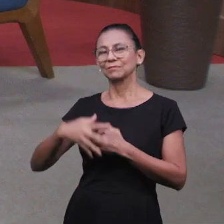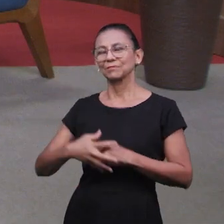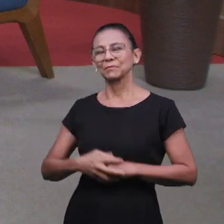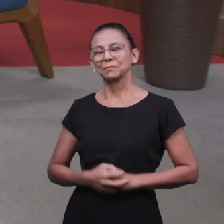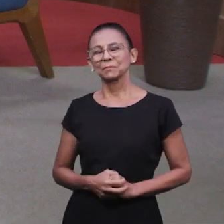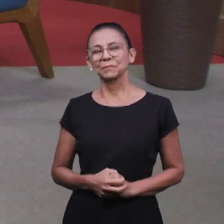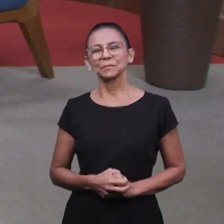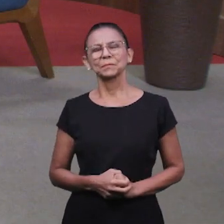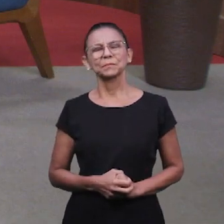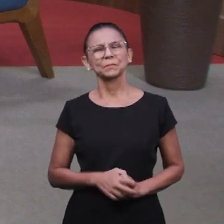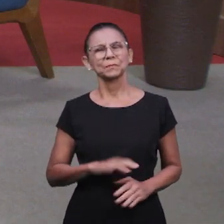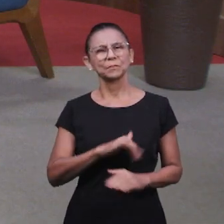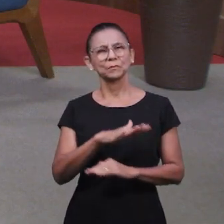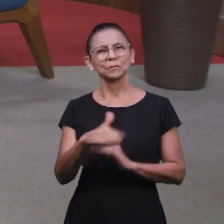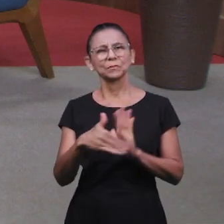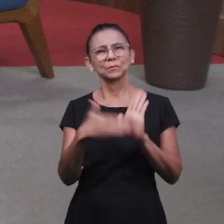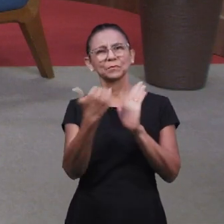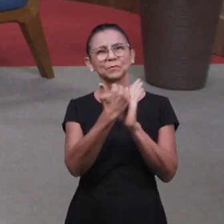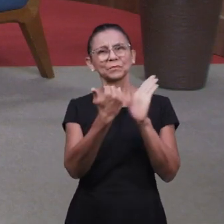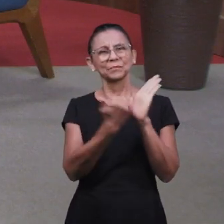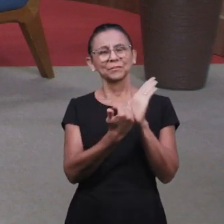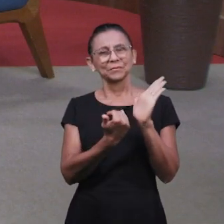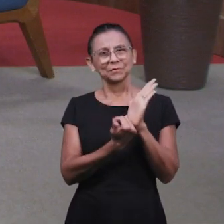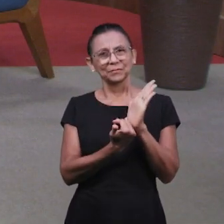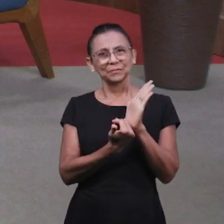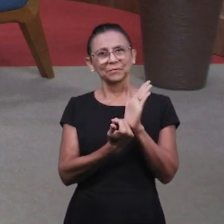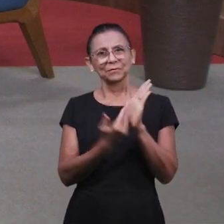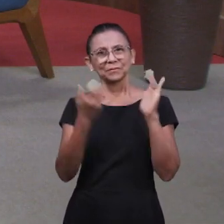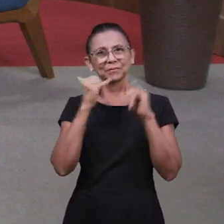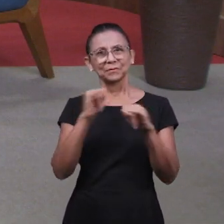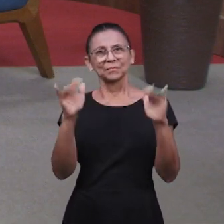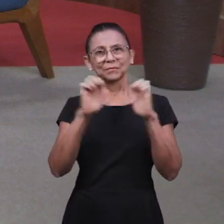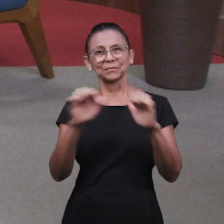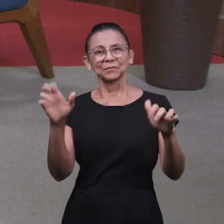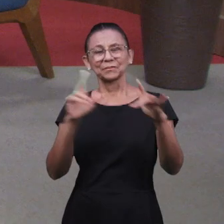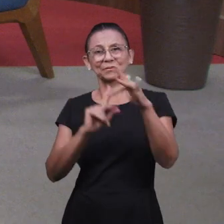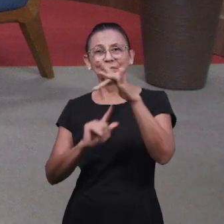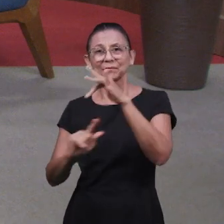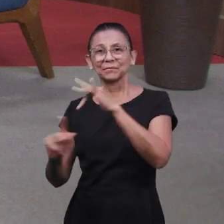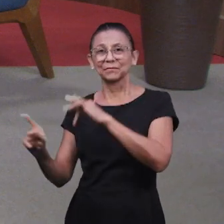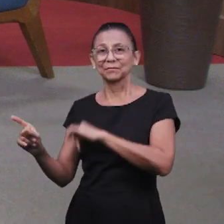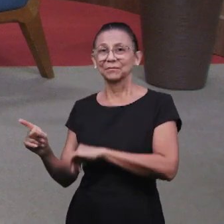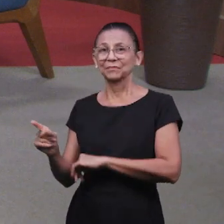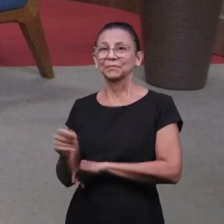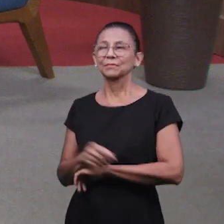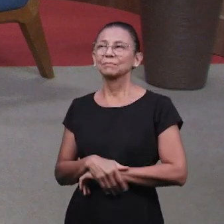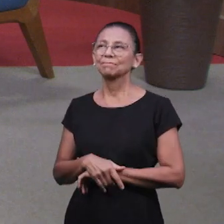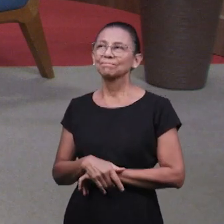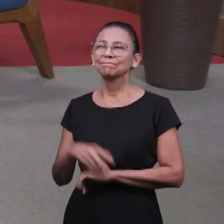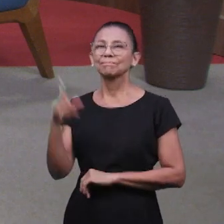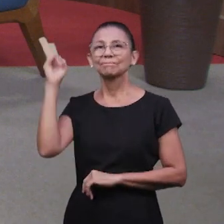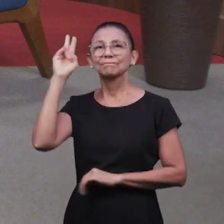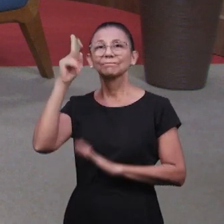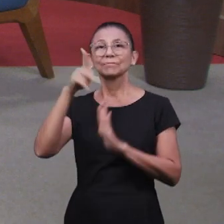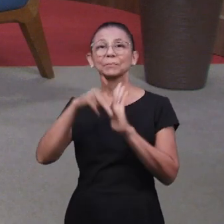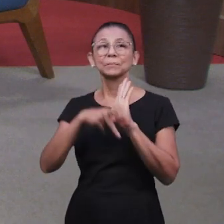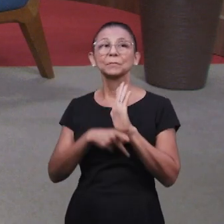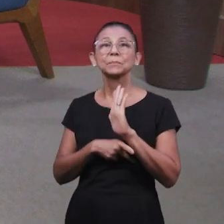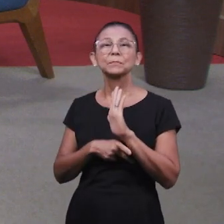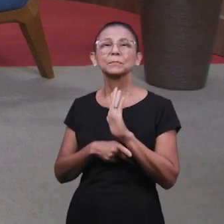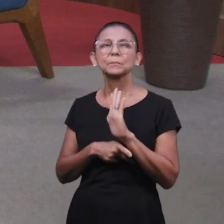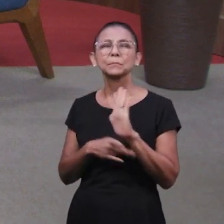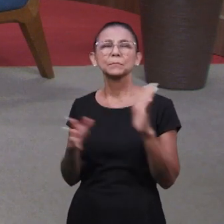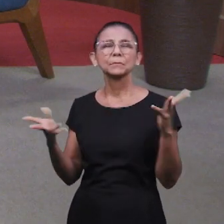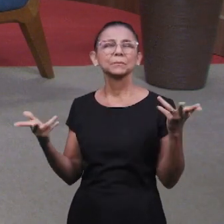Em todas as edições do programa Anunciando o Evangelho Eterno, aqui nessa parte, nós sempre lembramos de um projeto que